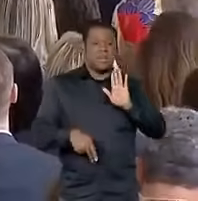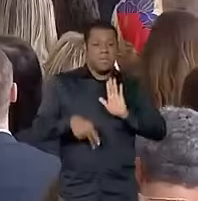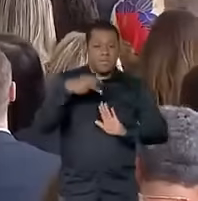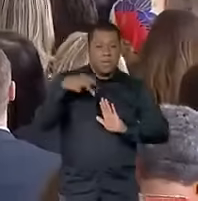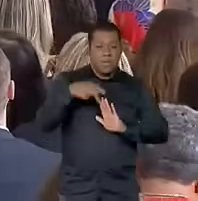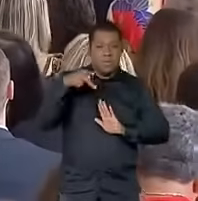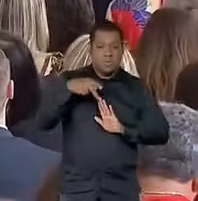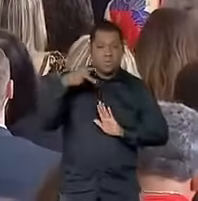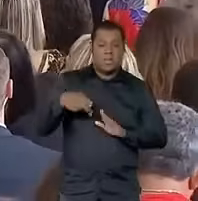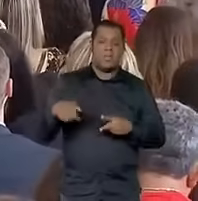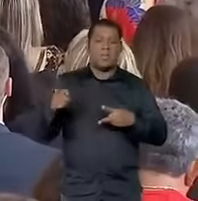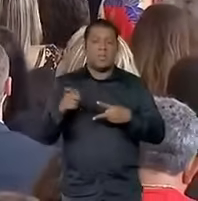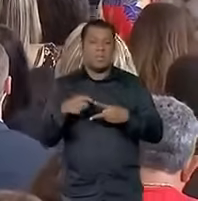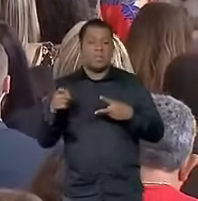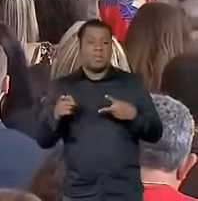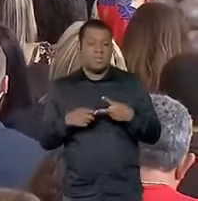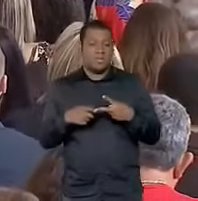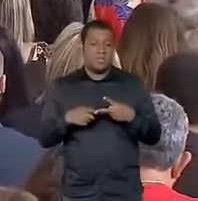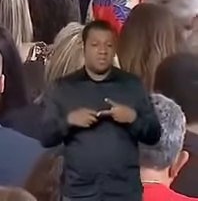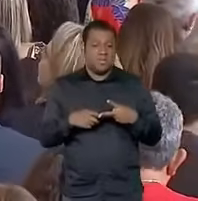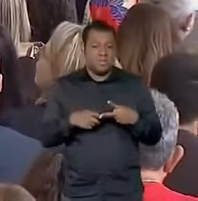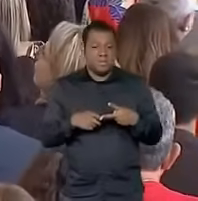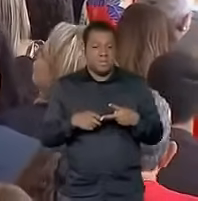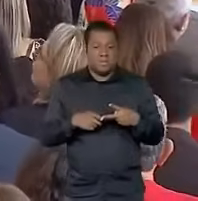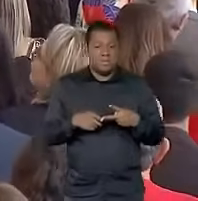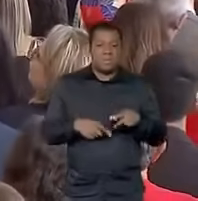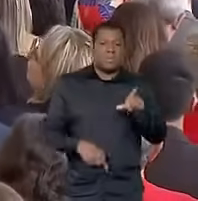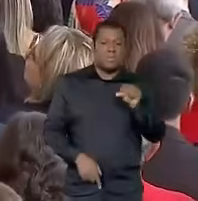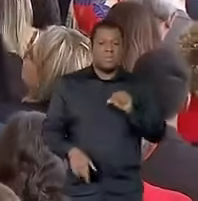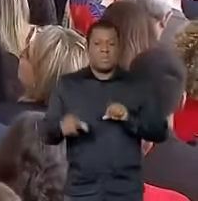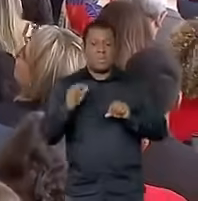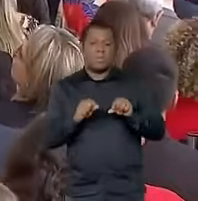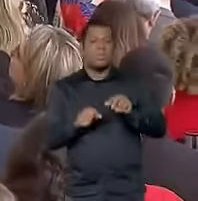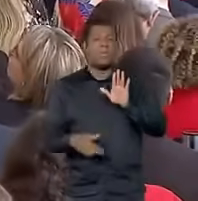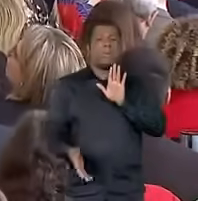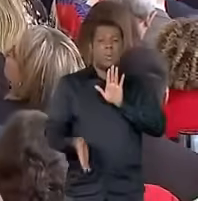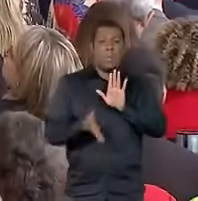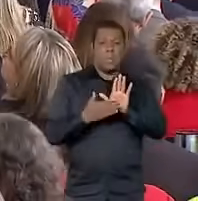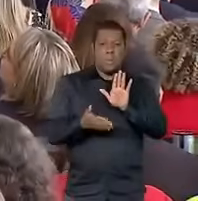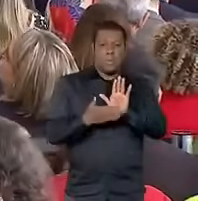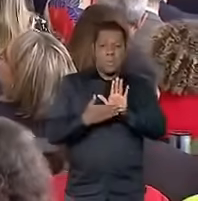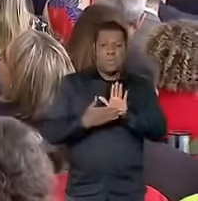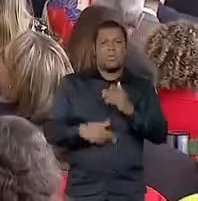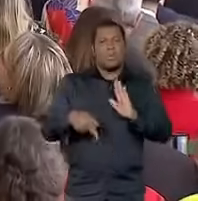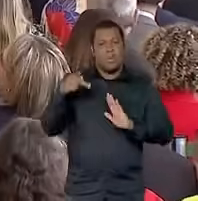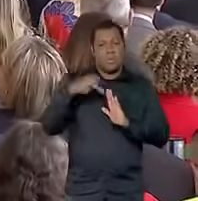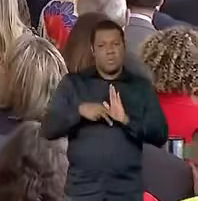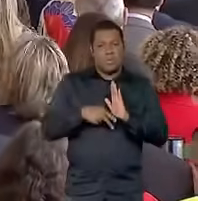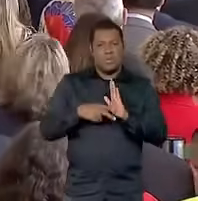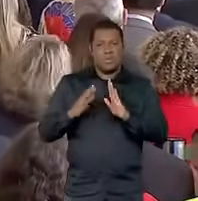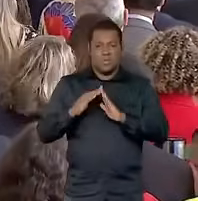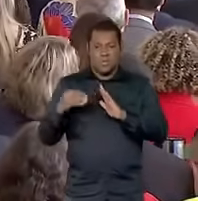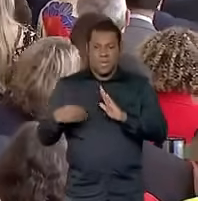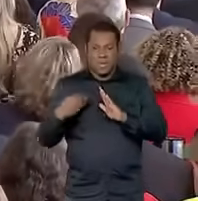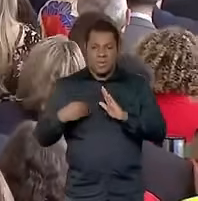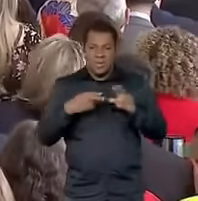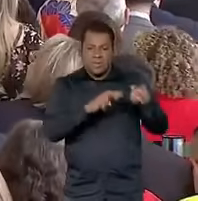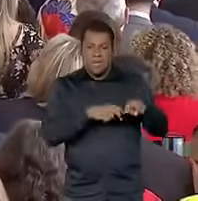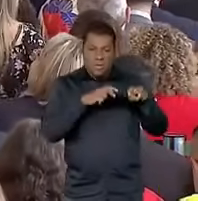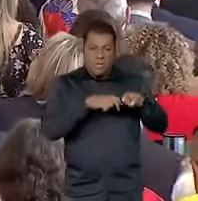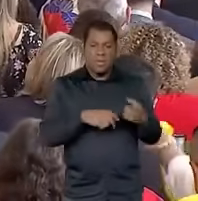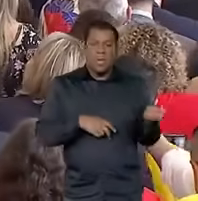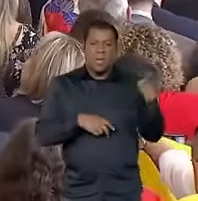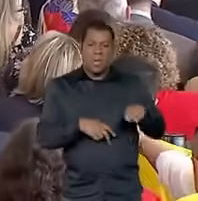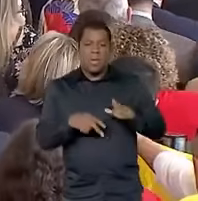de divulgação do resultado da seleção de propostas para o Minha Casa Minha Vida Rural e